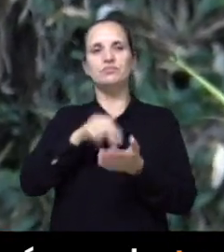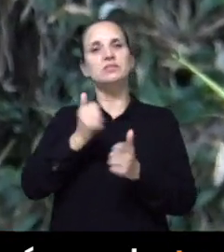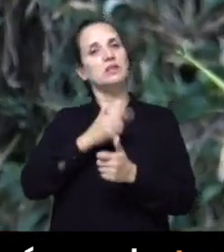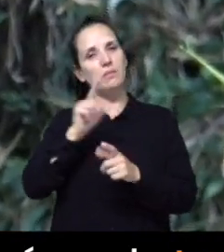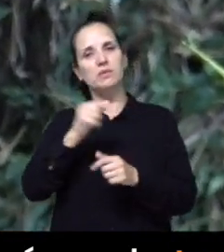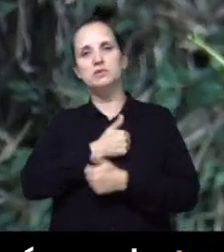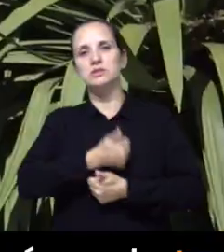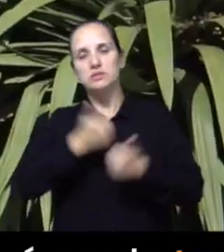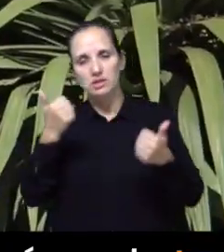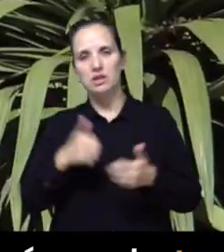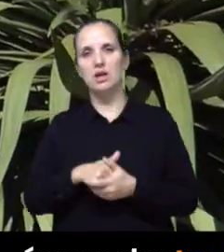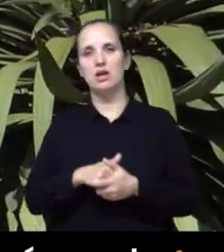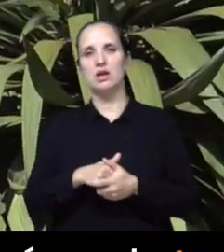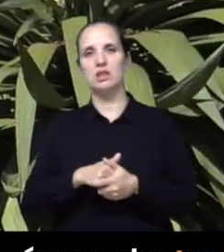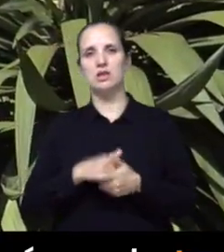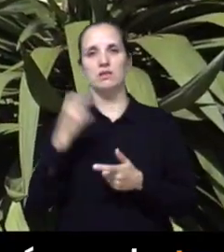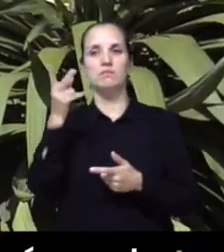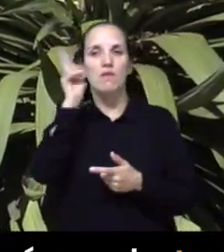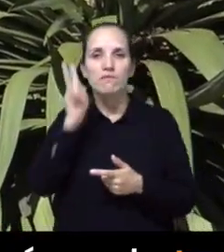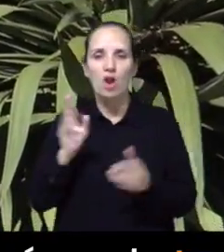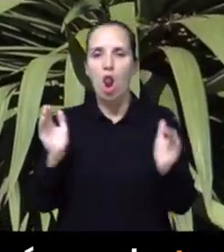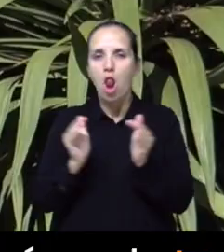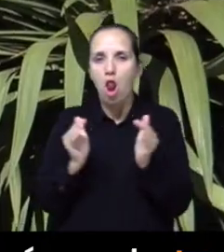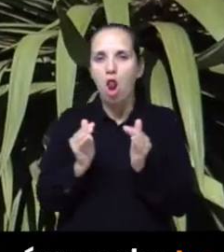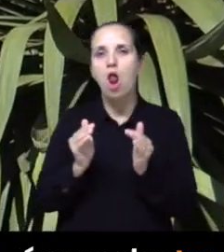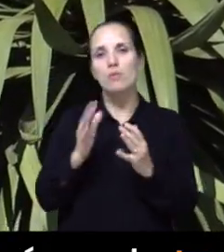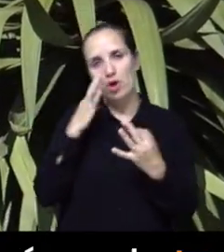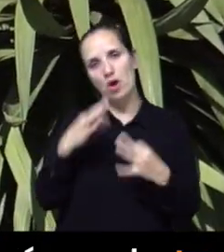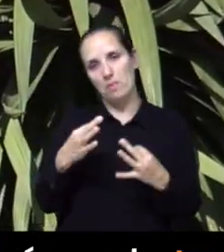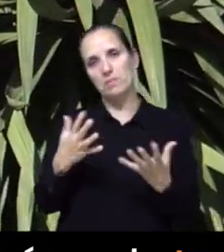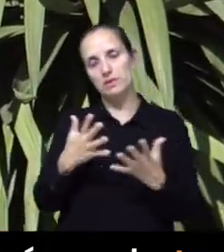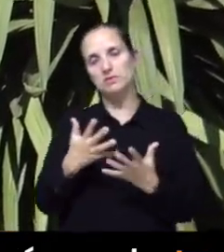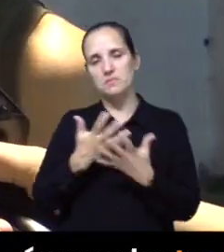assim, das cidades ou sim,